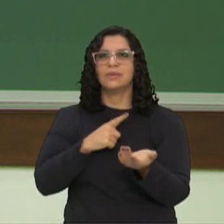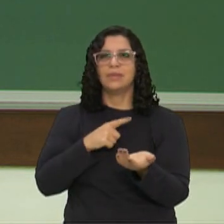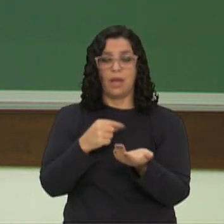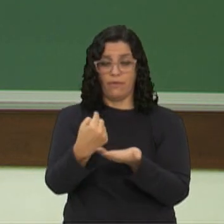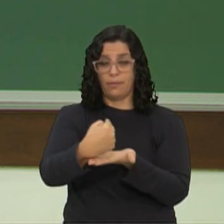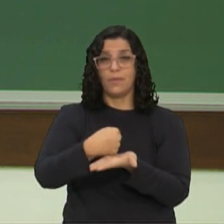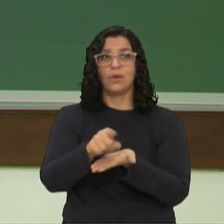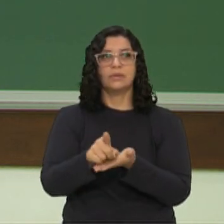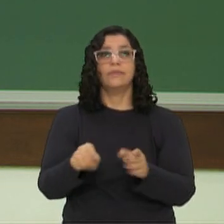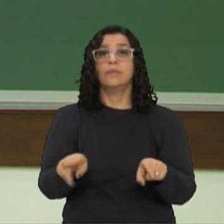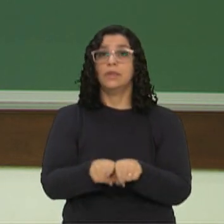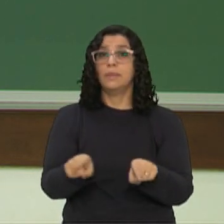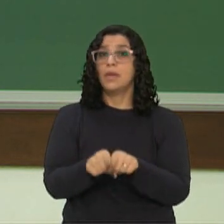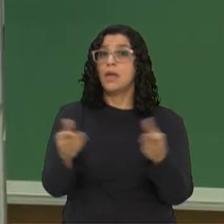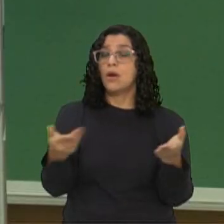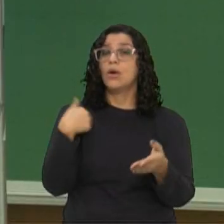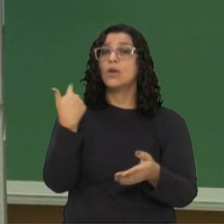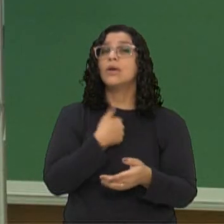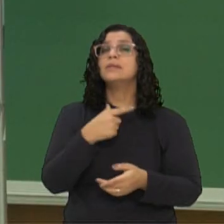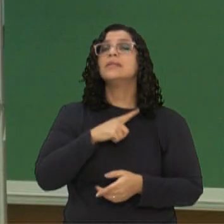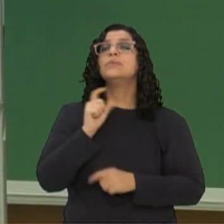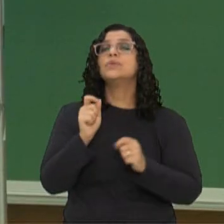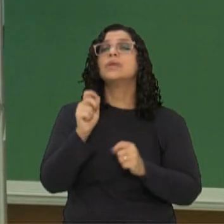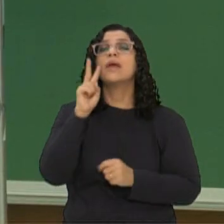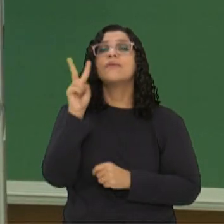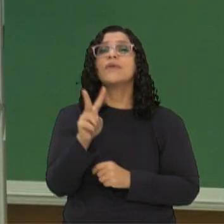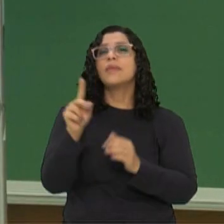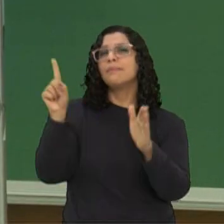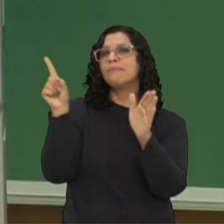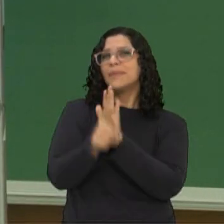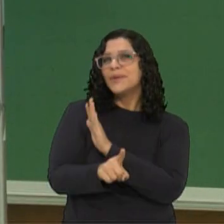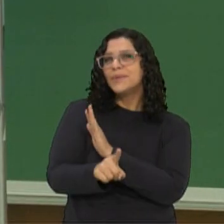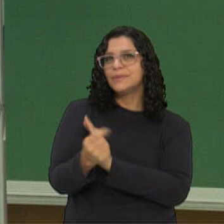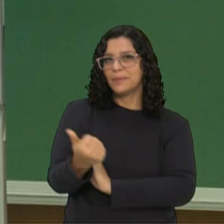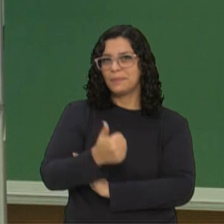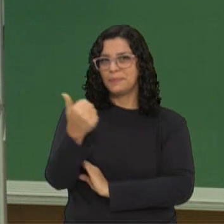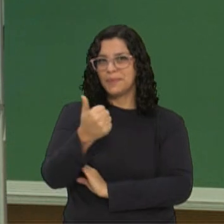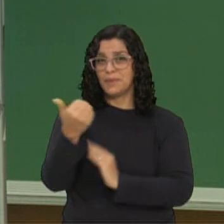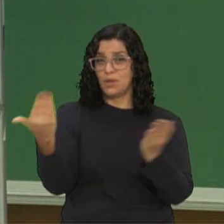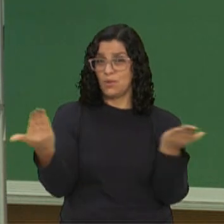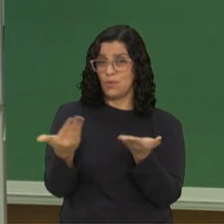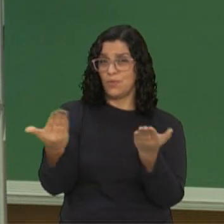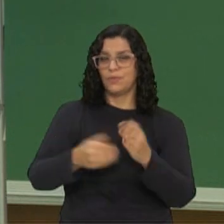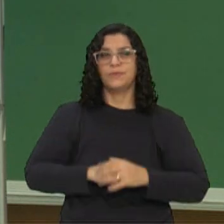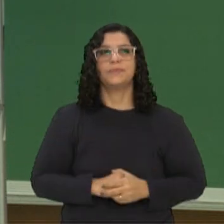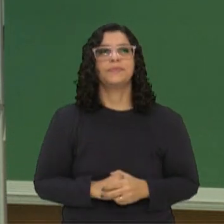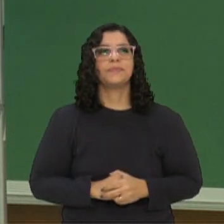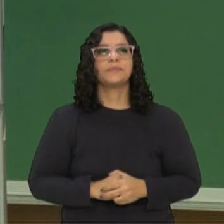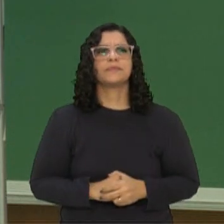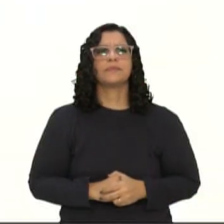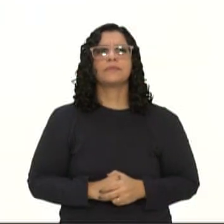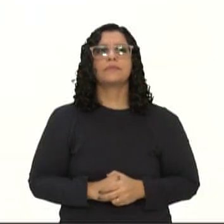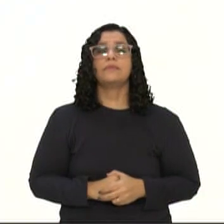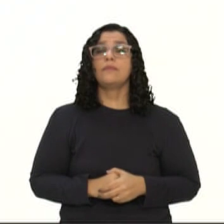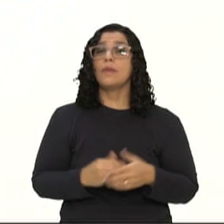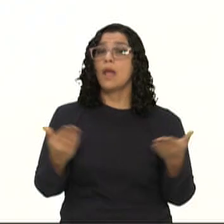a partir daí, pessoal, nós podemos ver aqui o primeiro quiz da nossa aula de hoje. Vamos ver